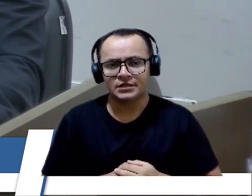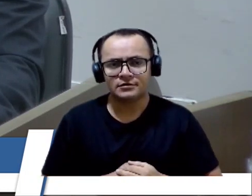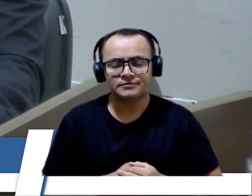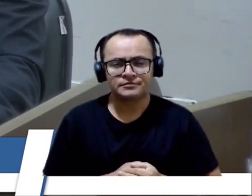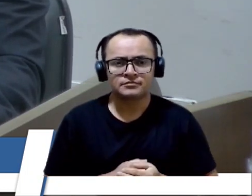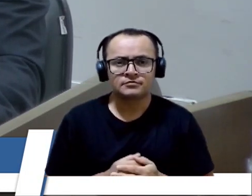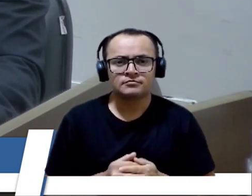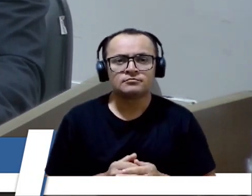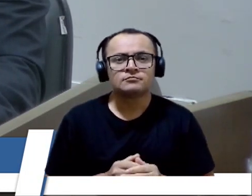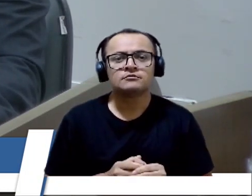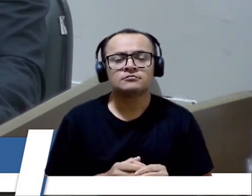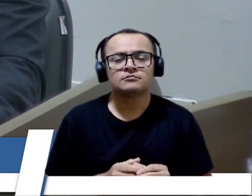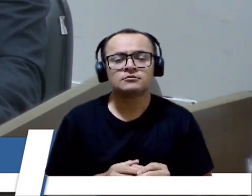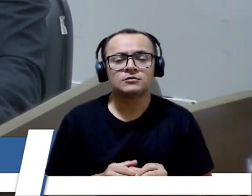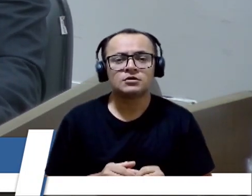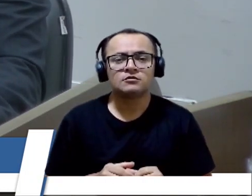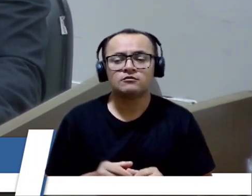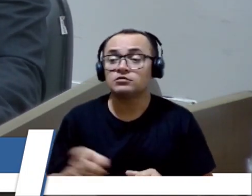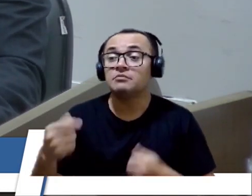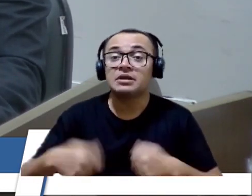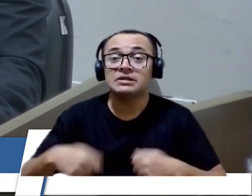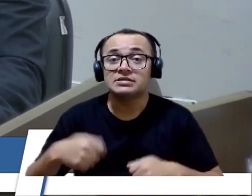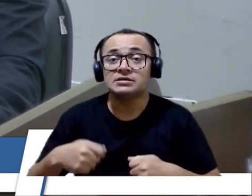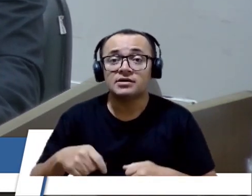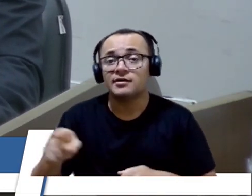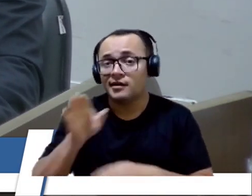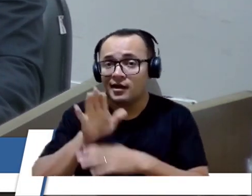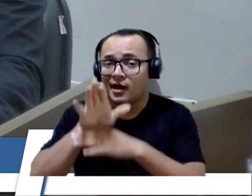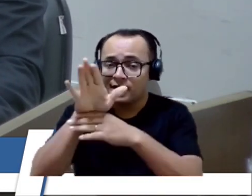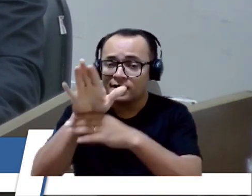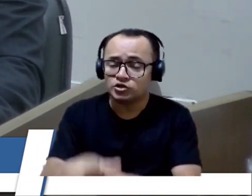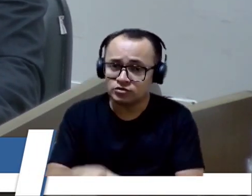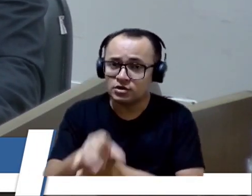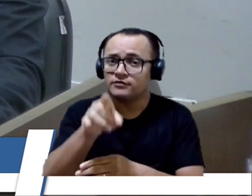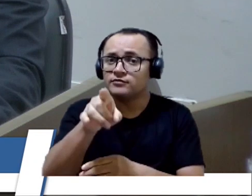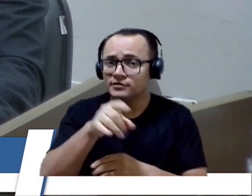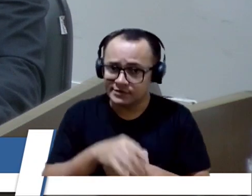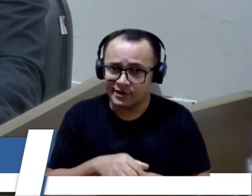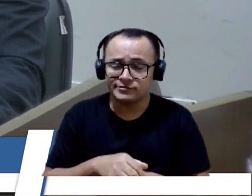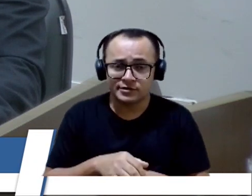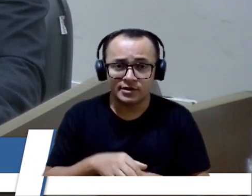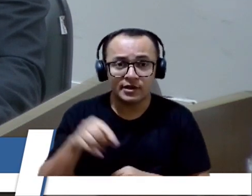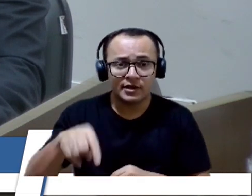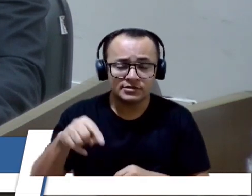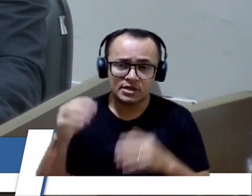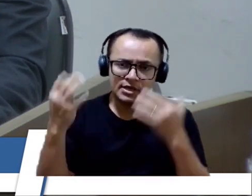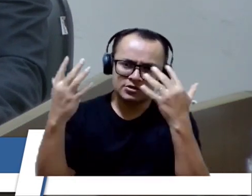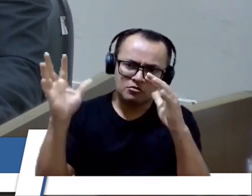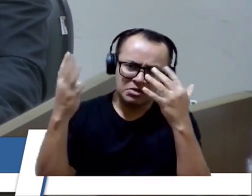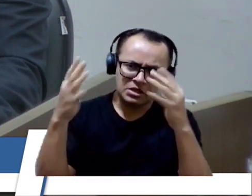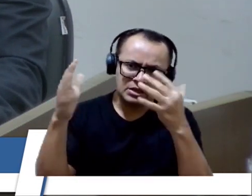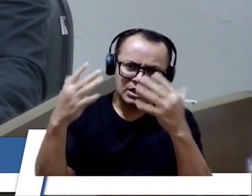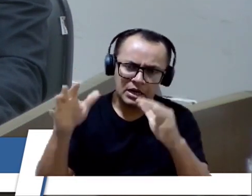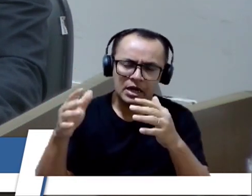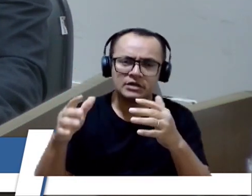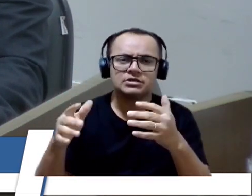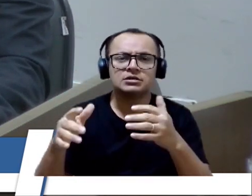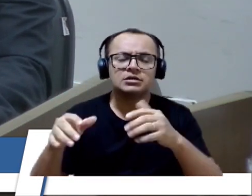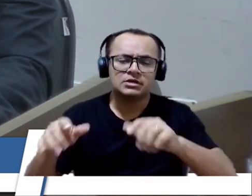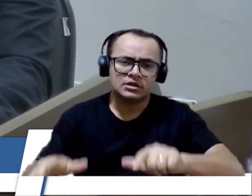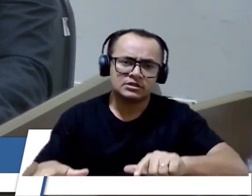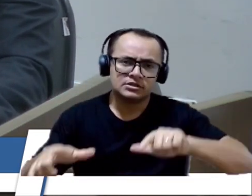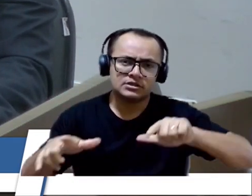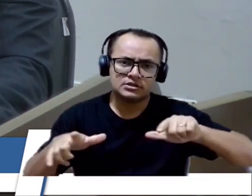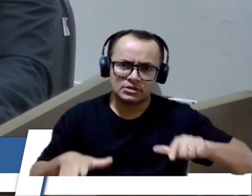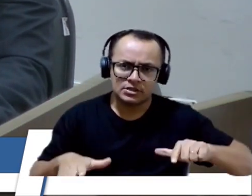e te ajudar no que for preciso. Então, mais do que justo essa homenagem, essa